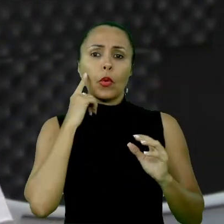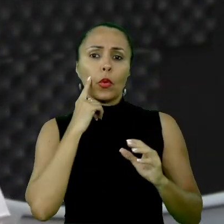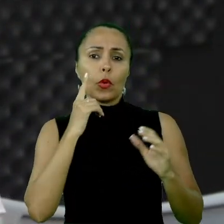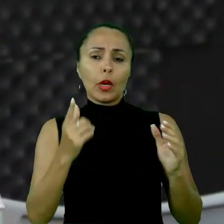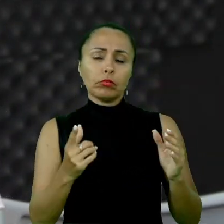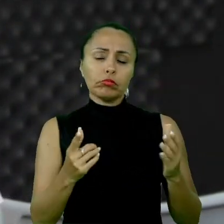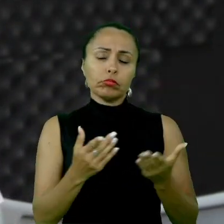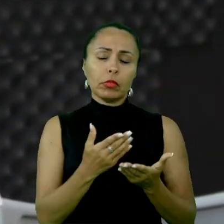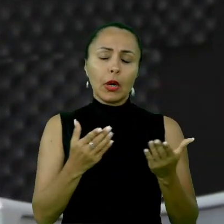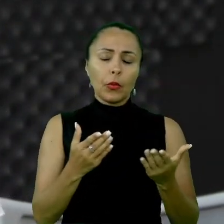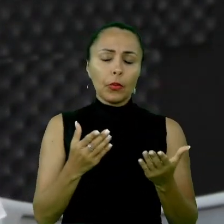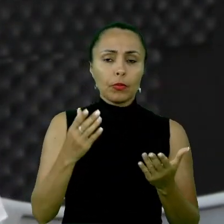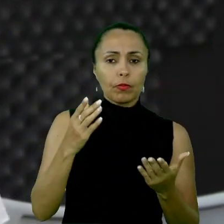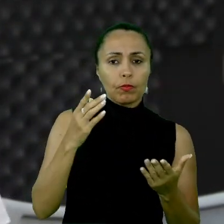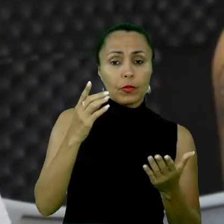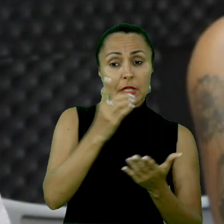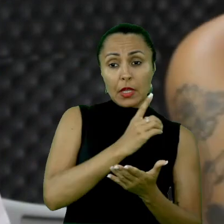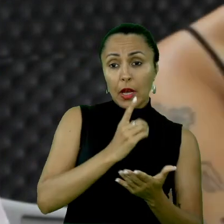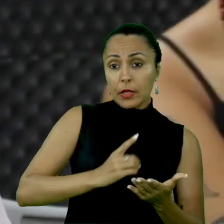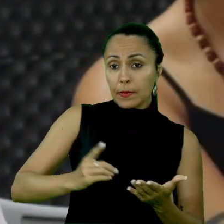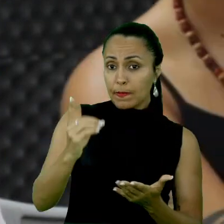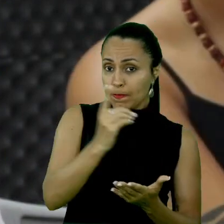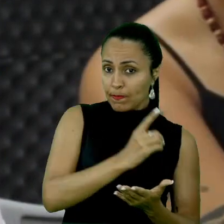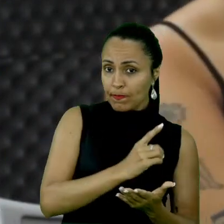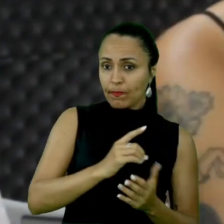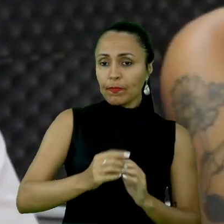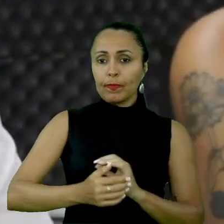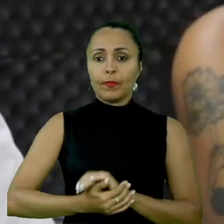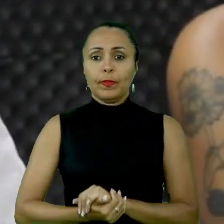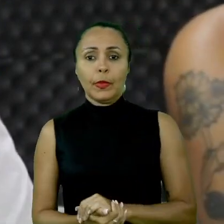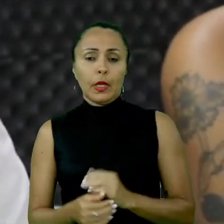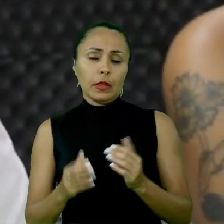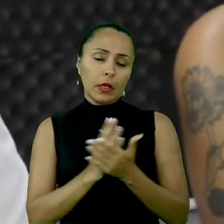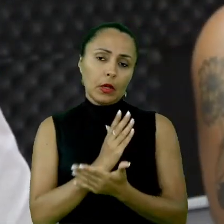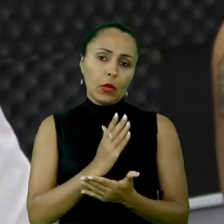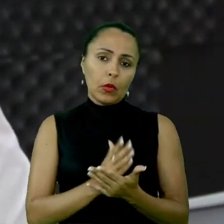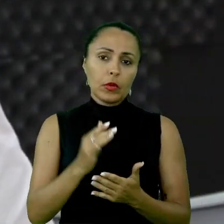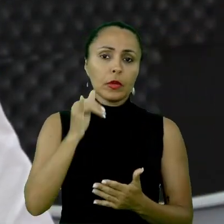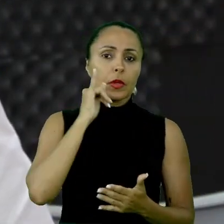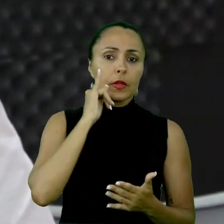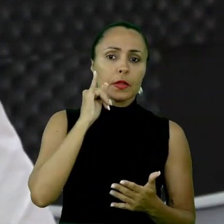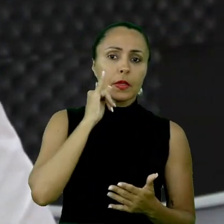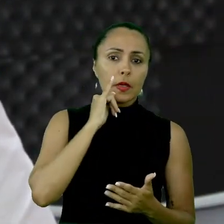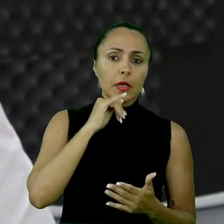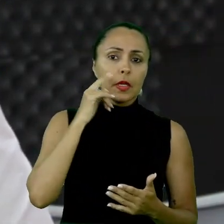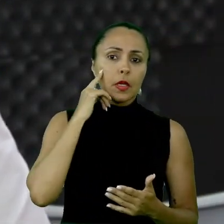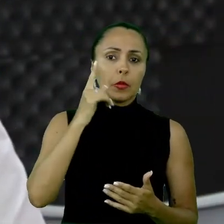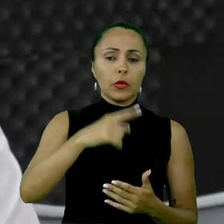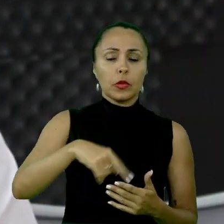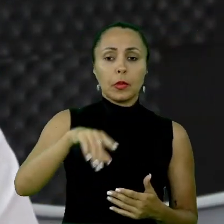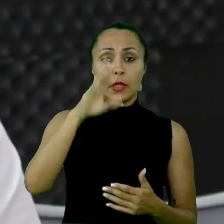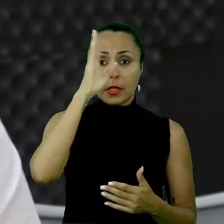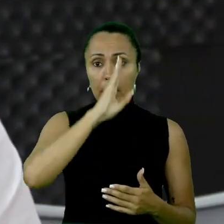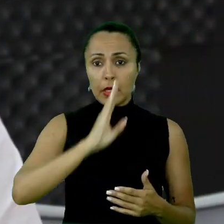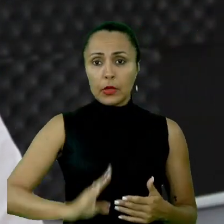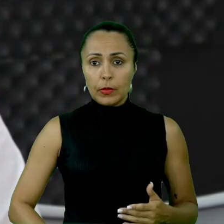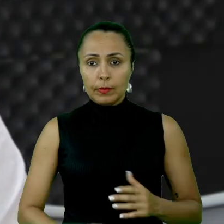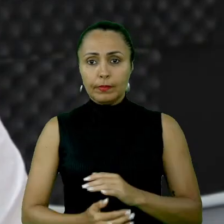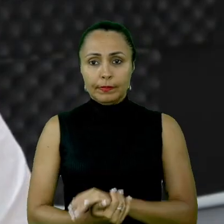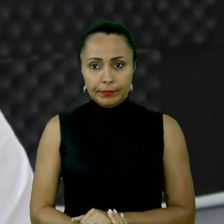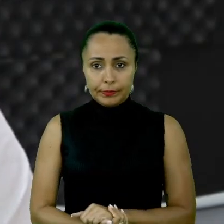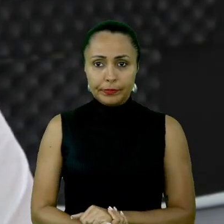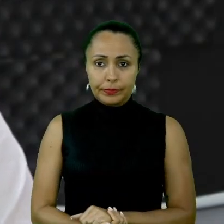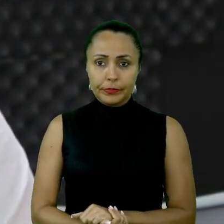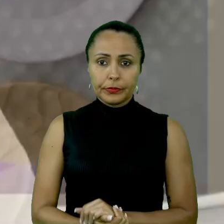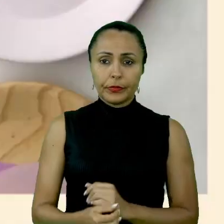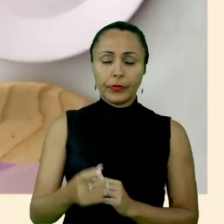daquele design. E aí eu trouxe alguns exemplos de designs autorais brasileiros, que eu